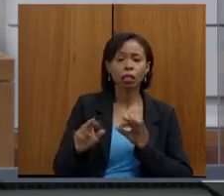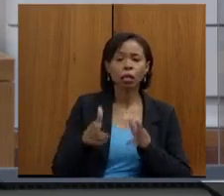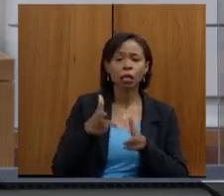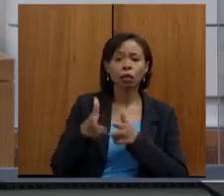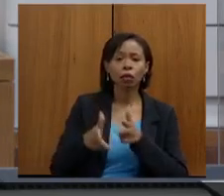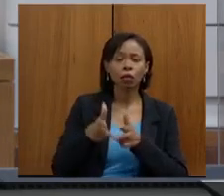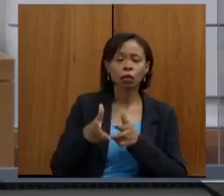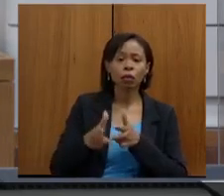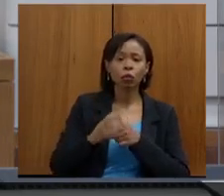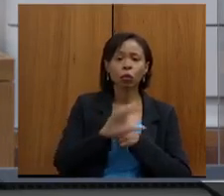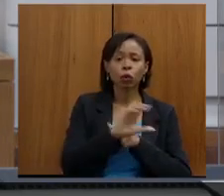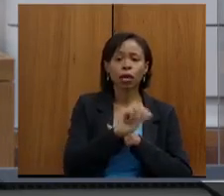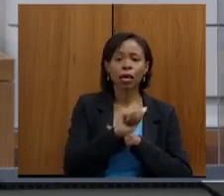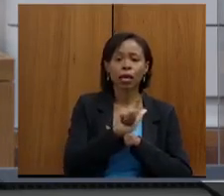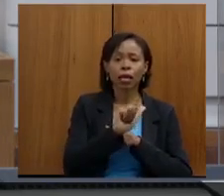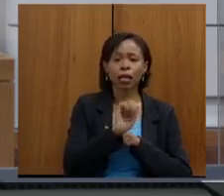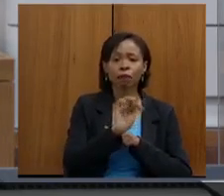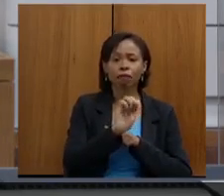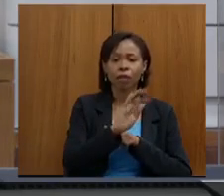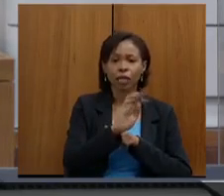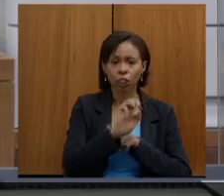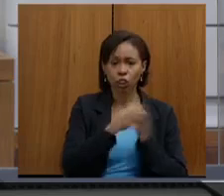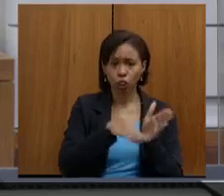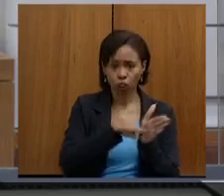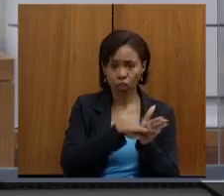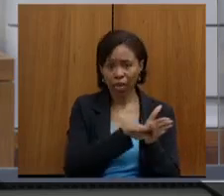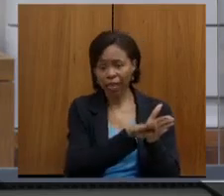Barreiro roubo de ferro-gusa